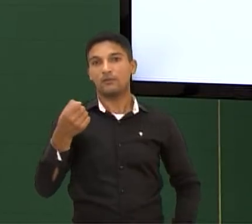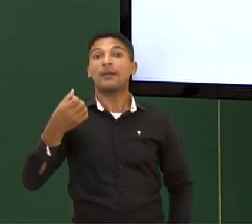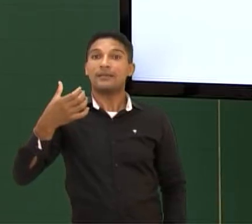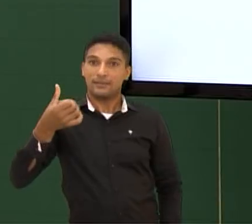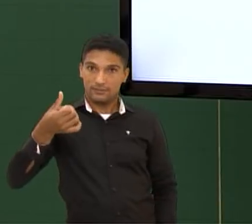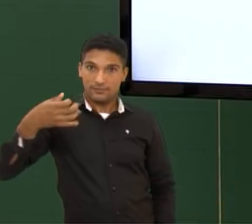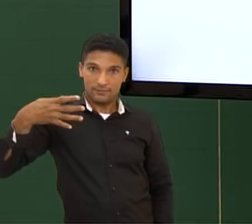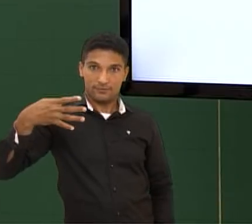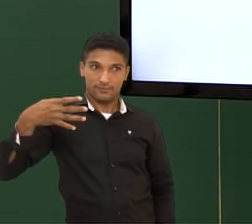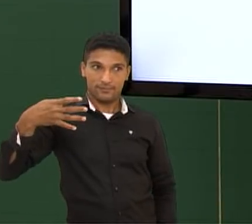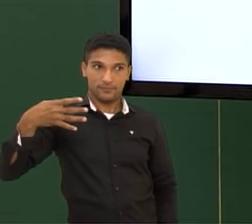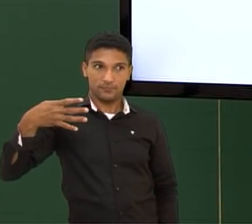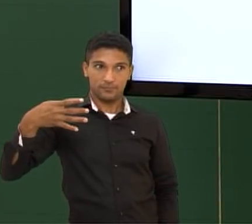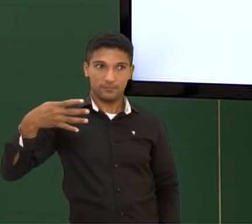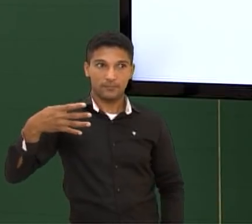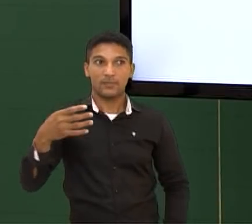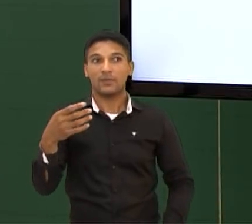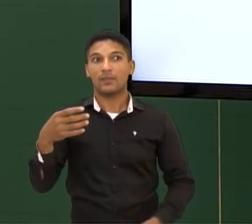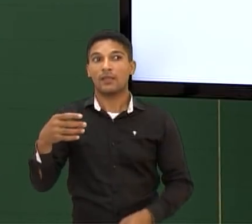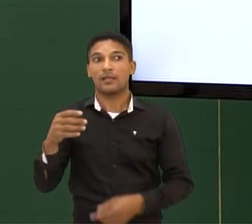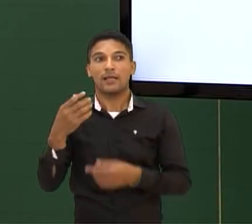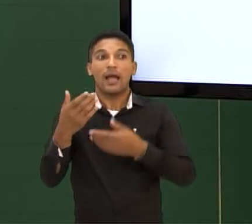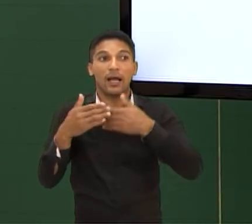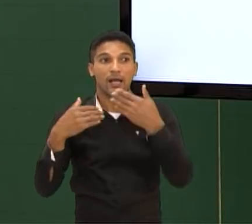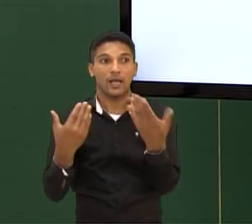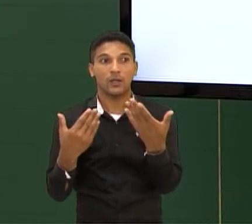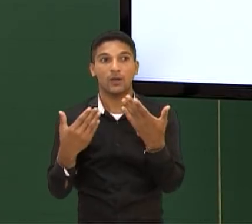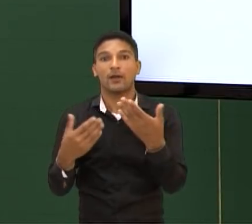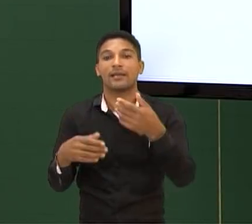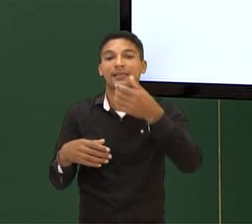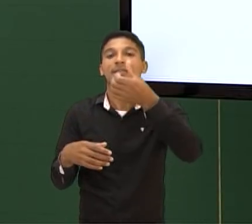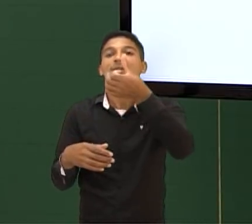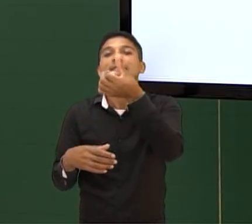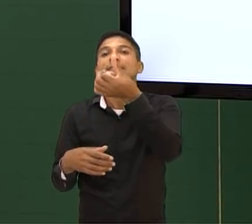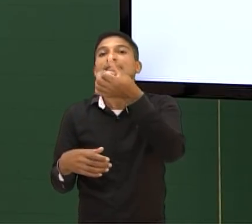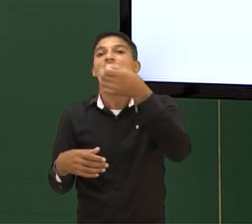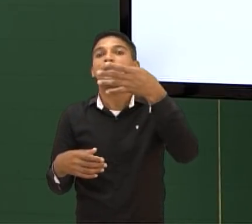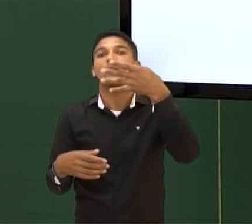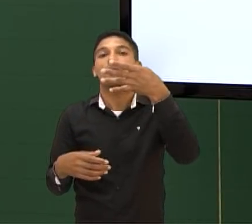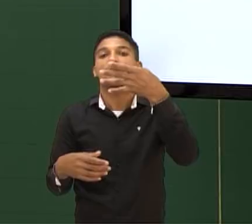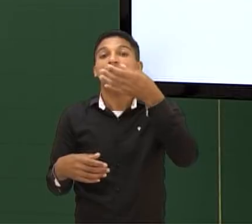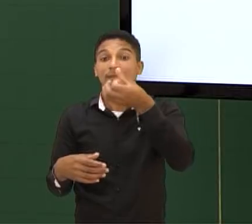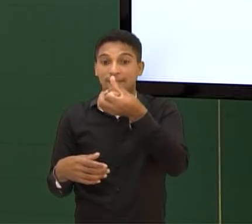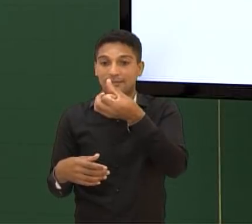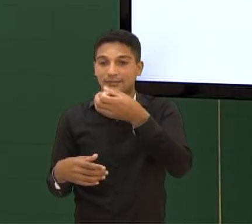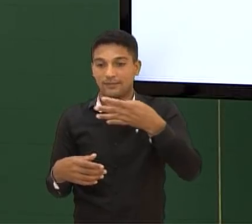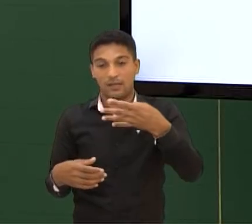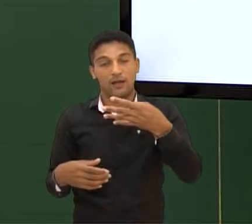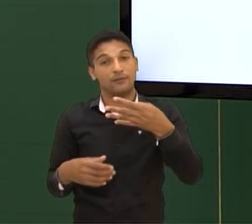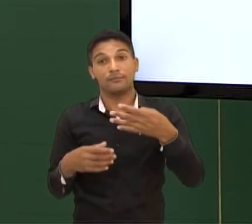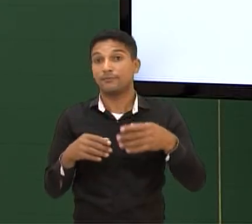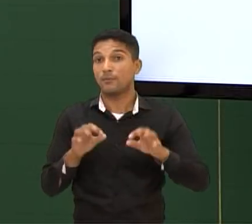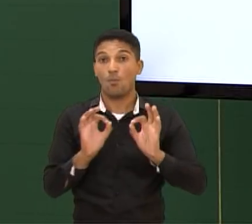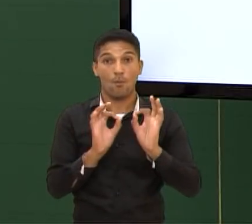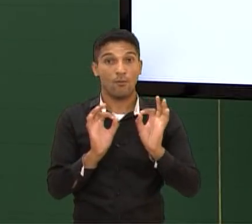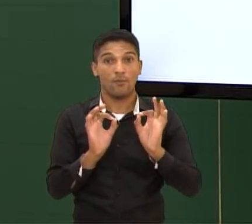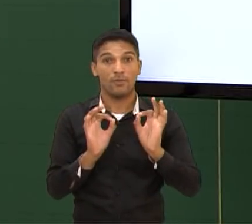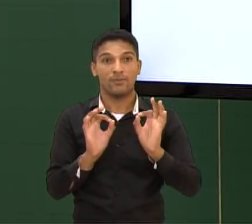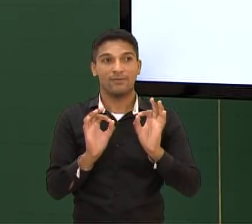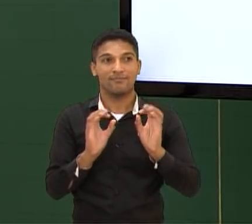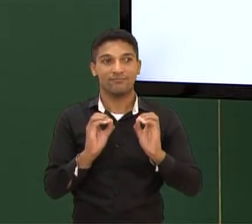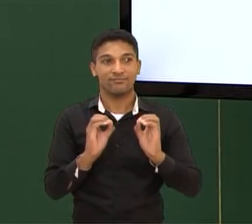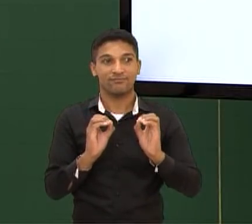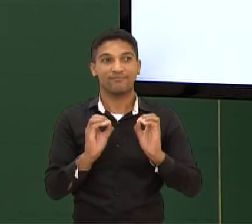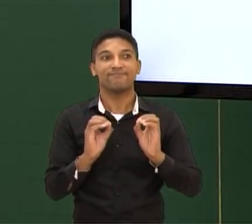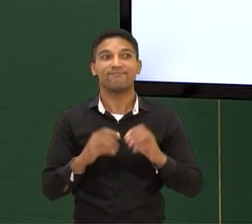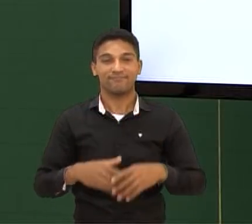64. 64 para chegar no 64 é o quê? Nada. Olha só que legal. Então, eu achei aqui que o